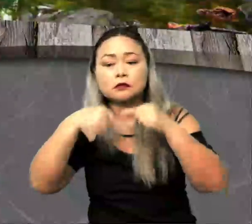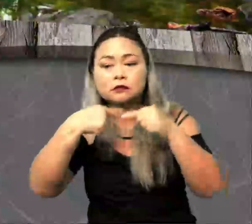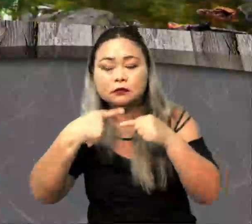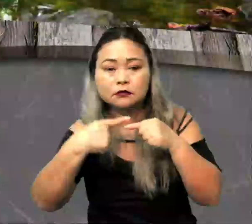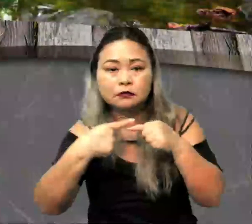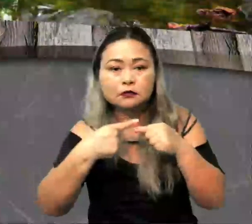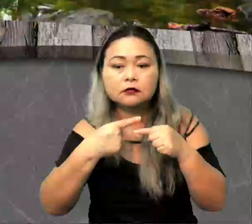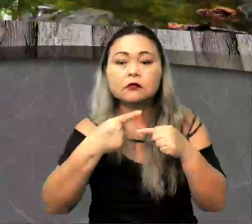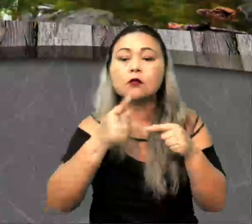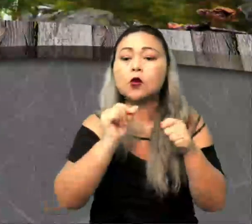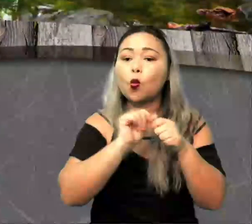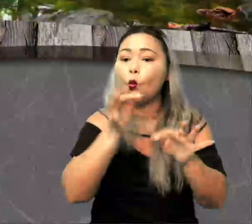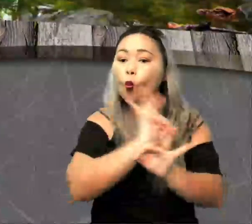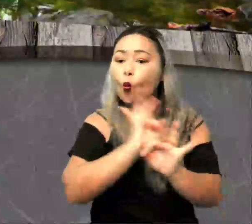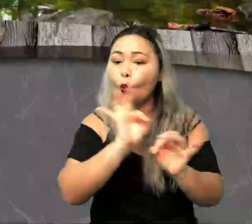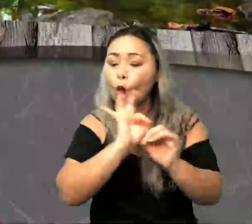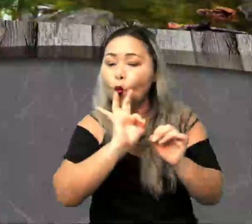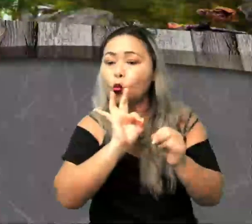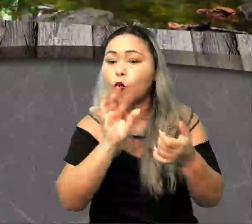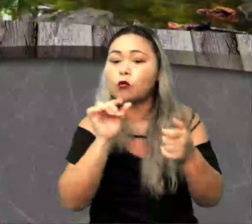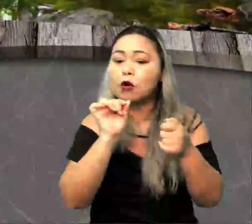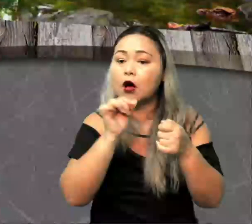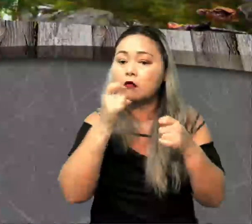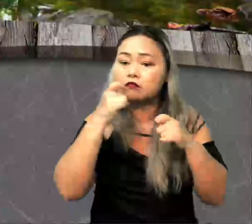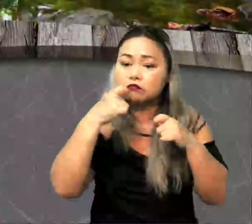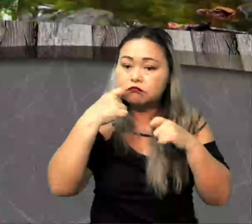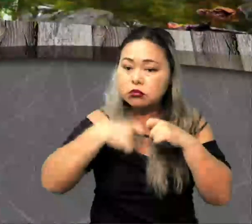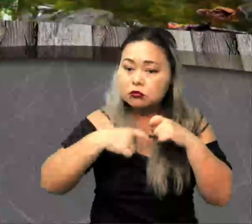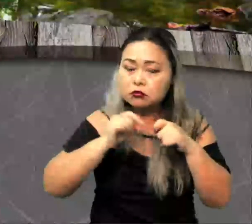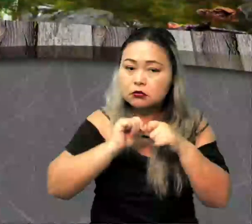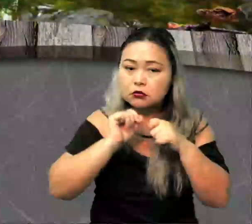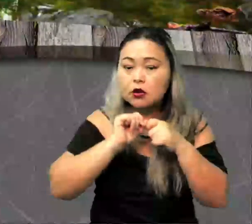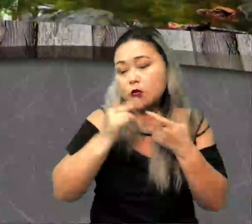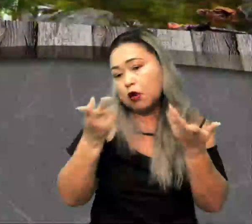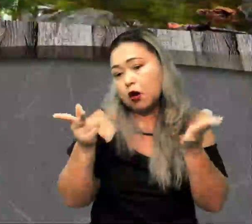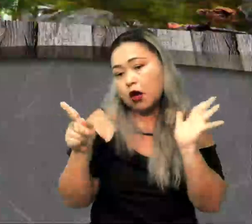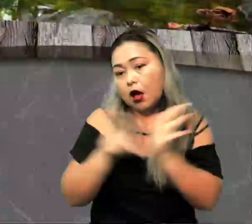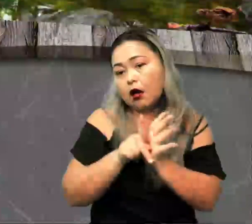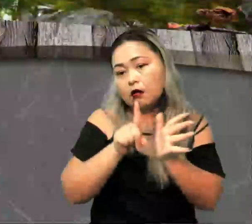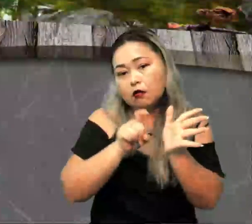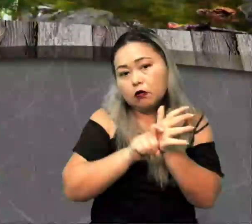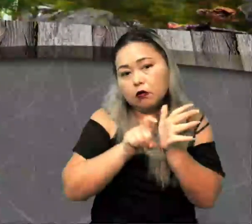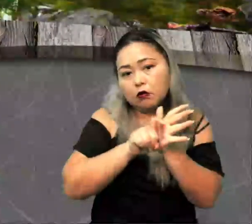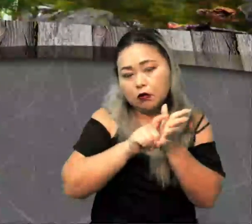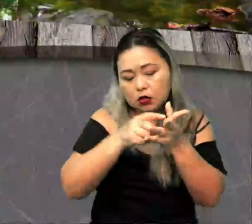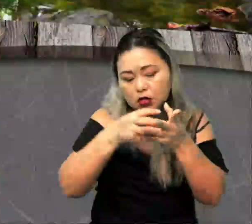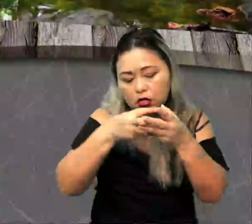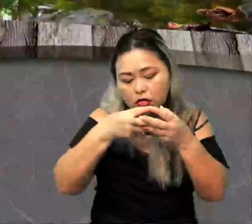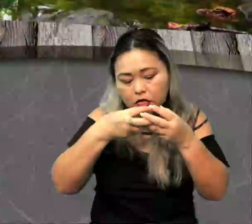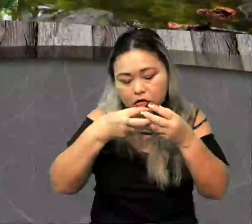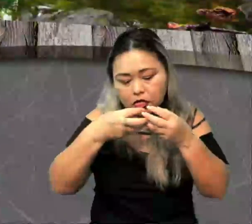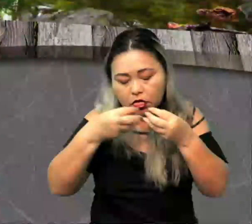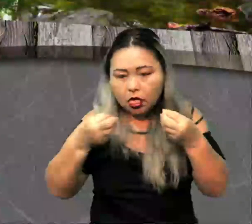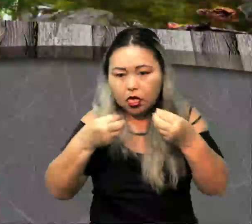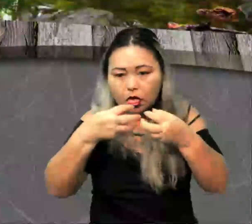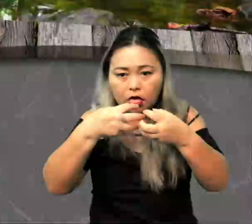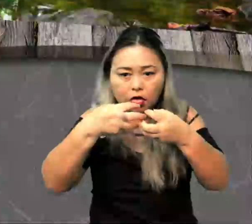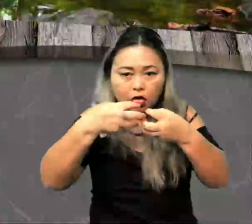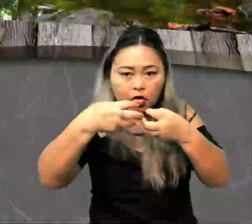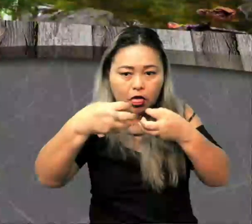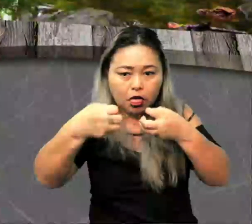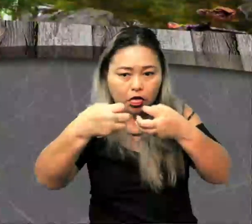reprodução assexuada, como ocorre nas bactérias, a chamada cisciparidade,